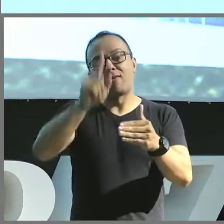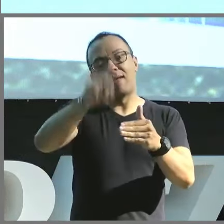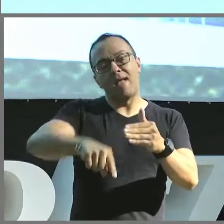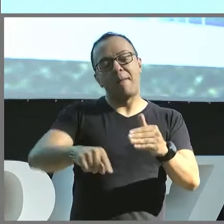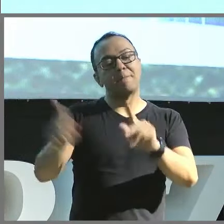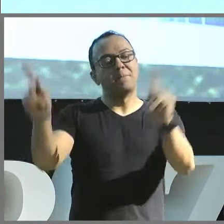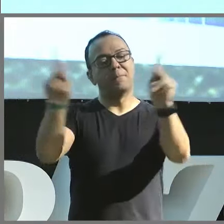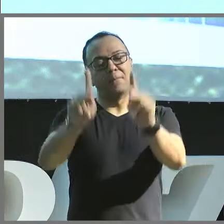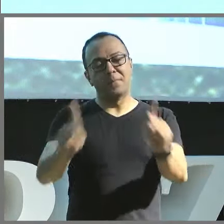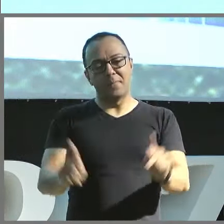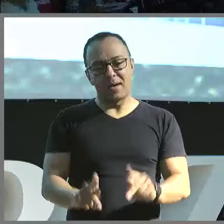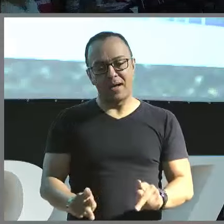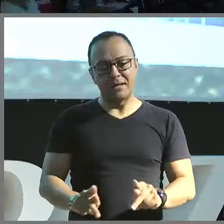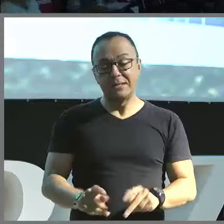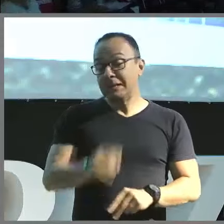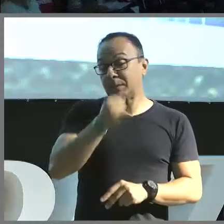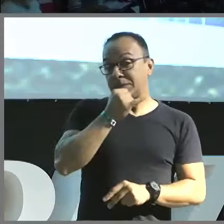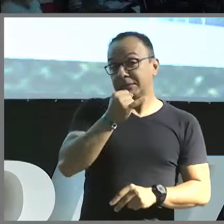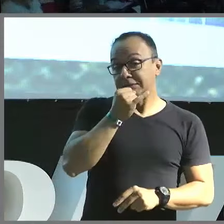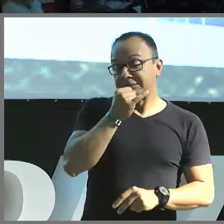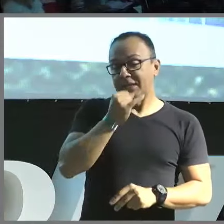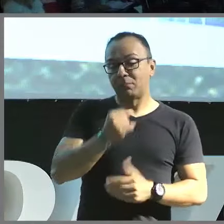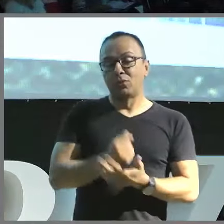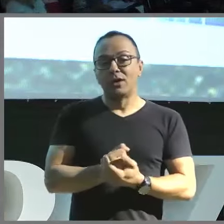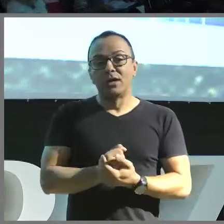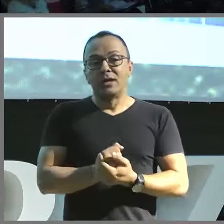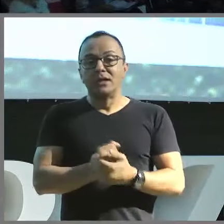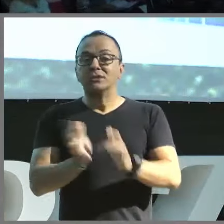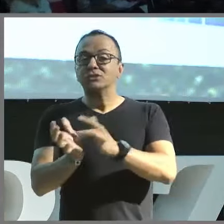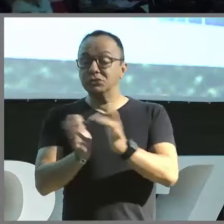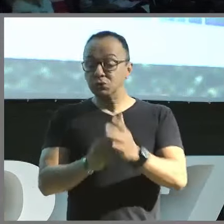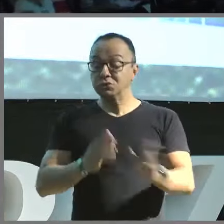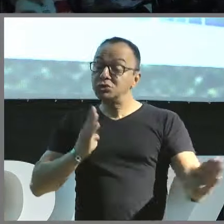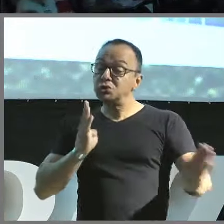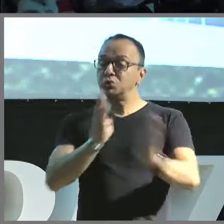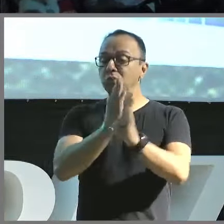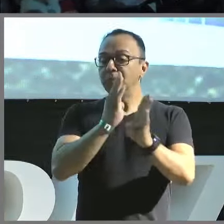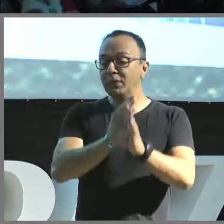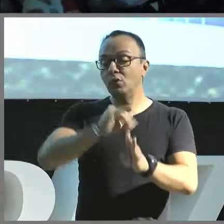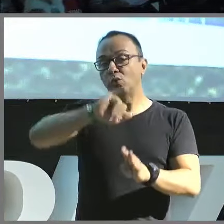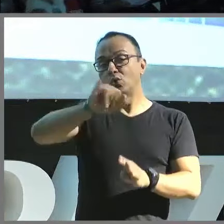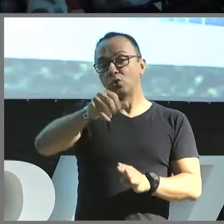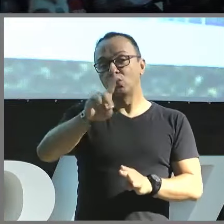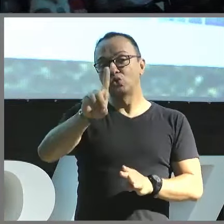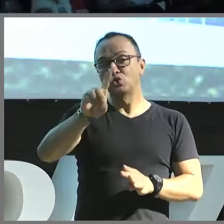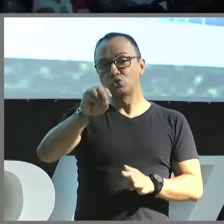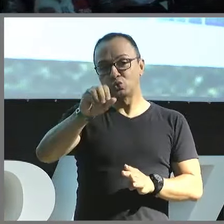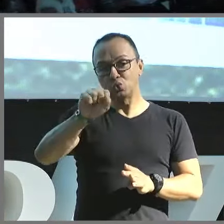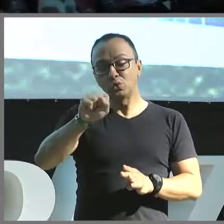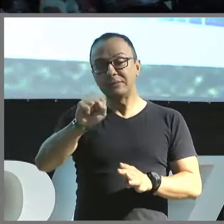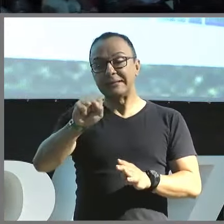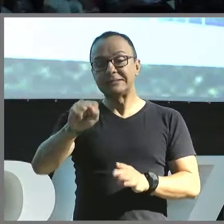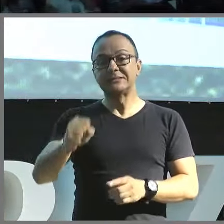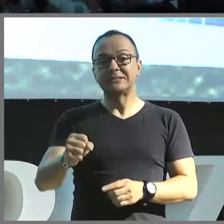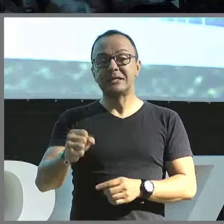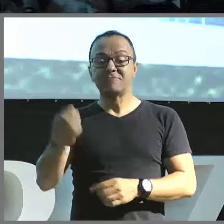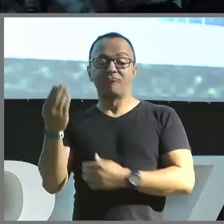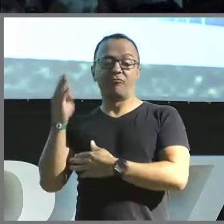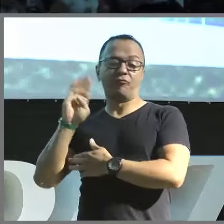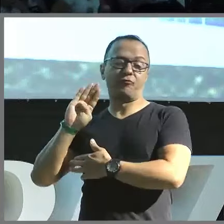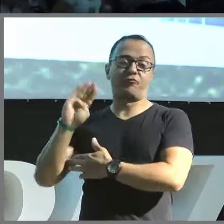ele sabia que Judas o havia traído na posição de um inimigo, ele recebe o beijo,